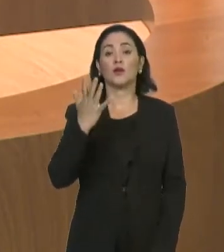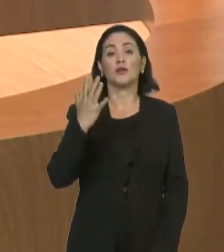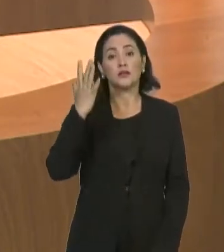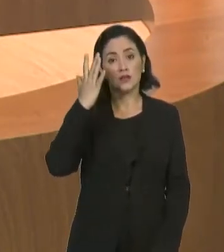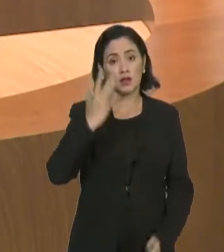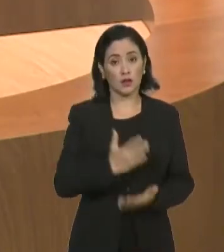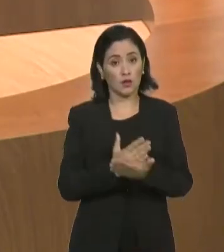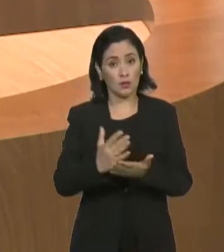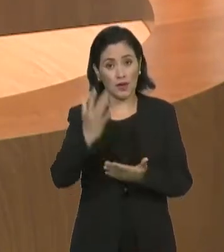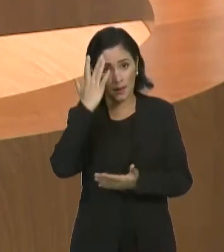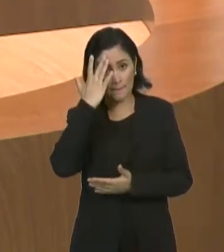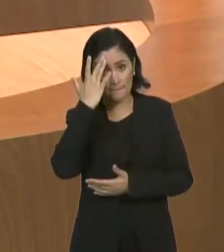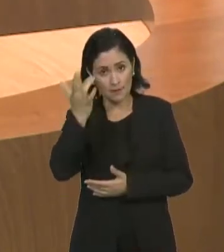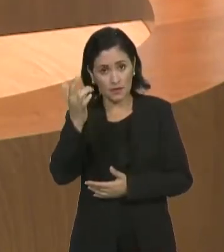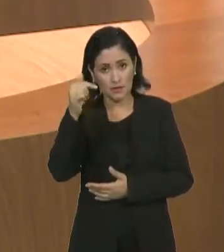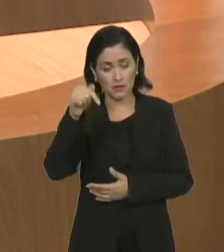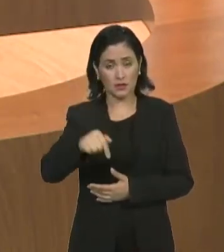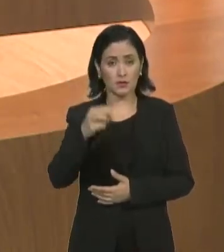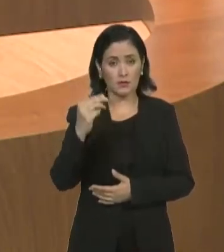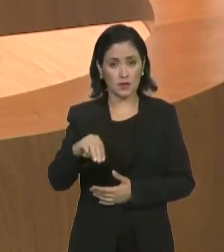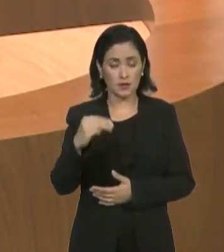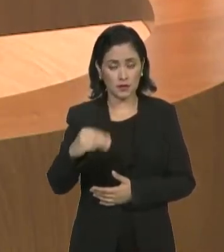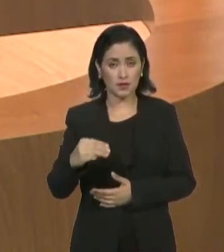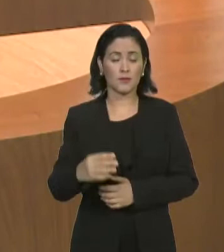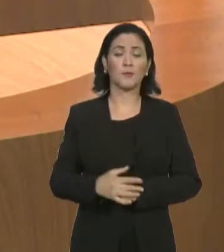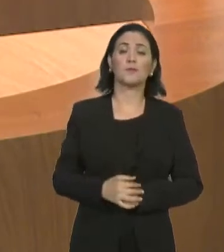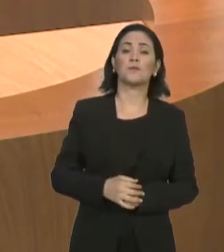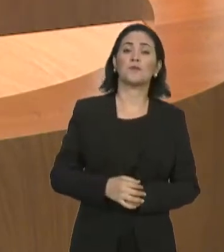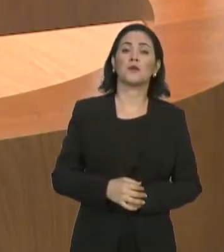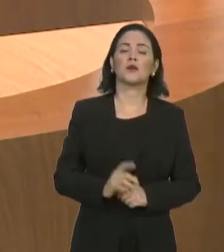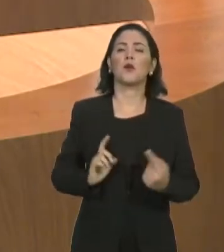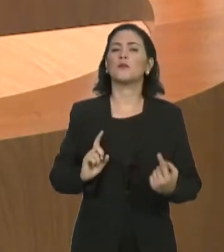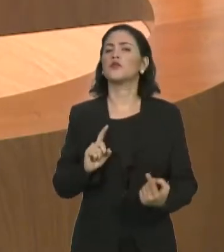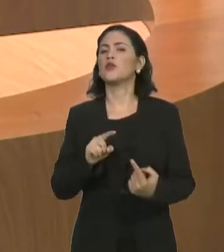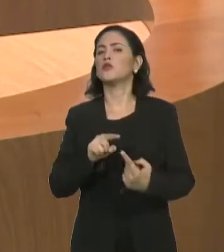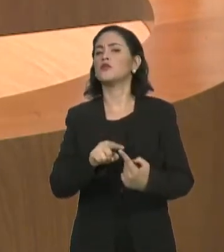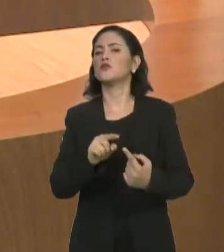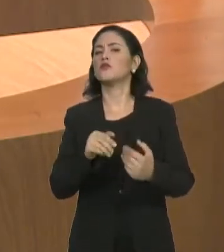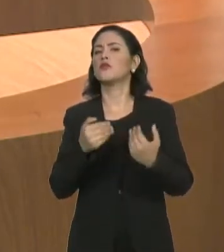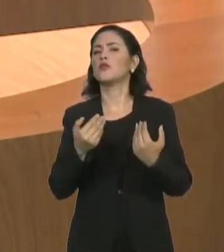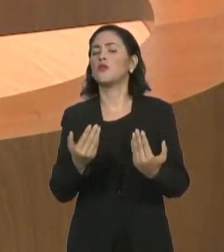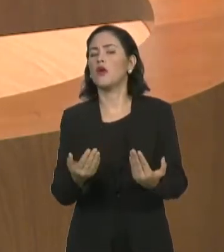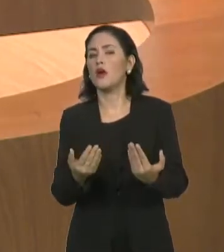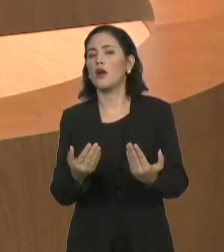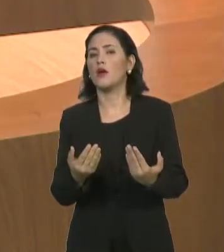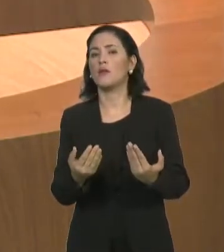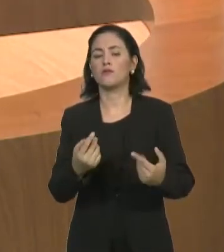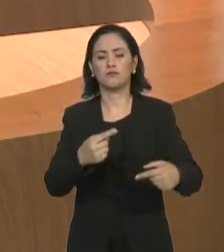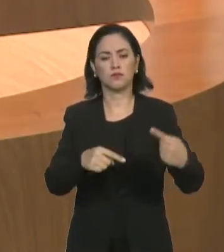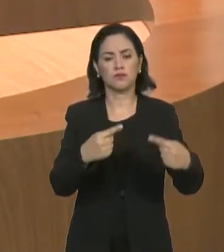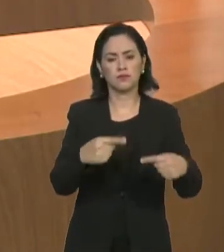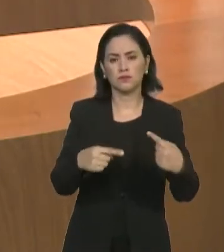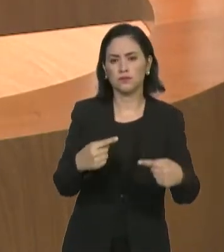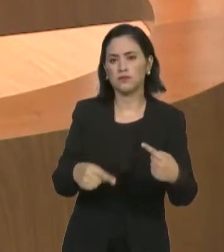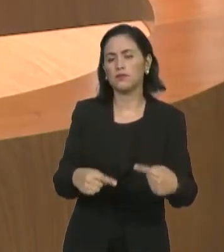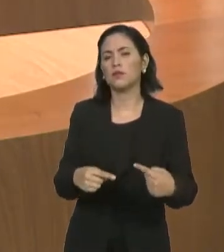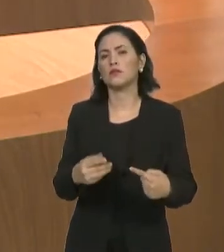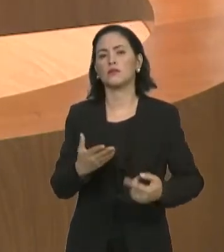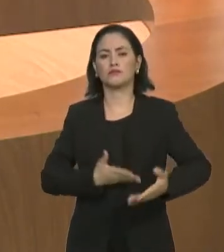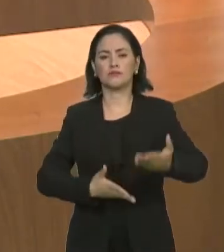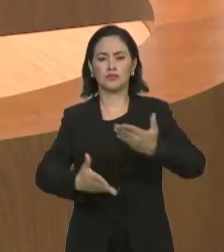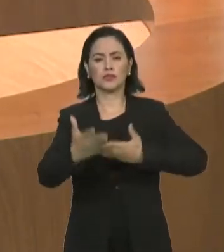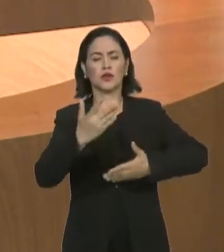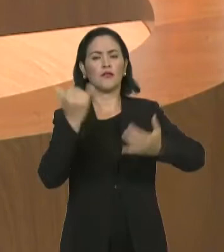Maranhão buscando arguido buscando contribuições e conhecer mais